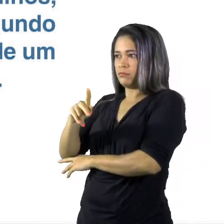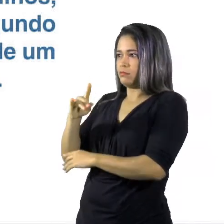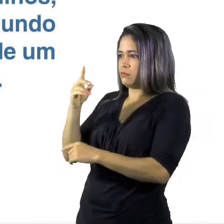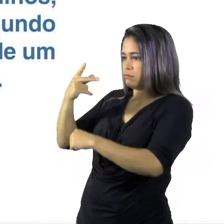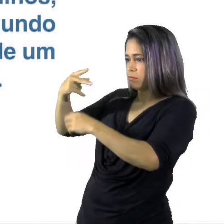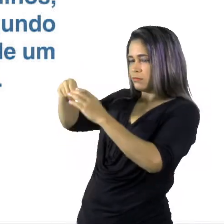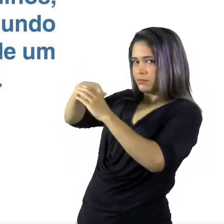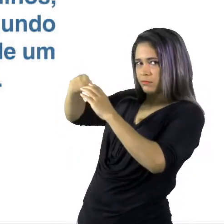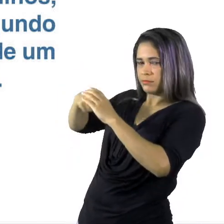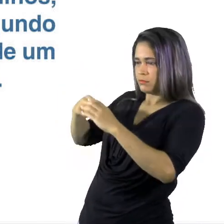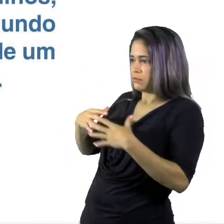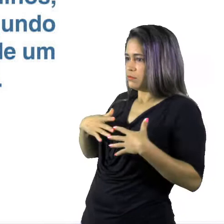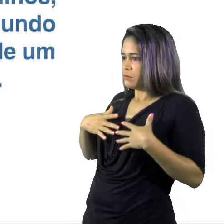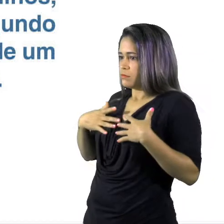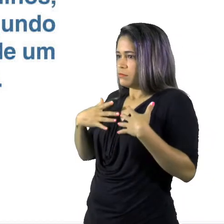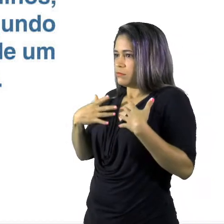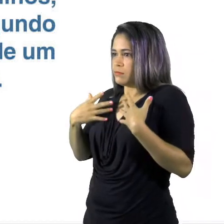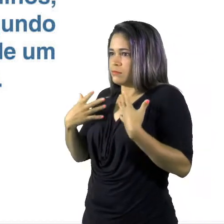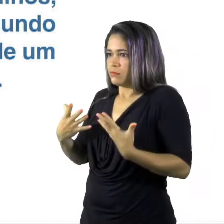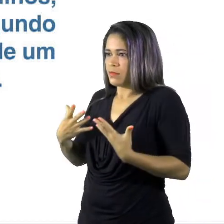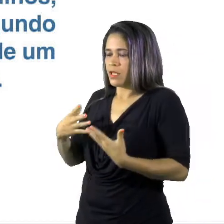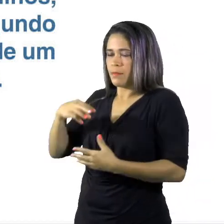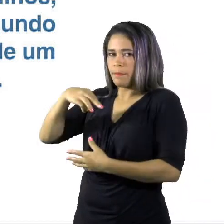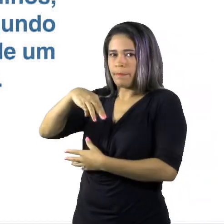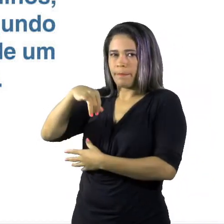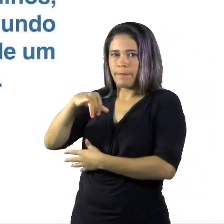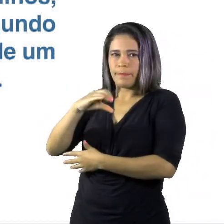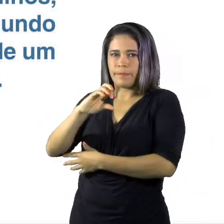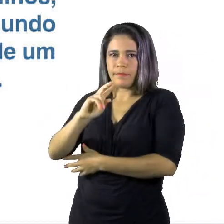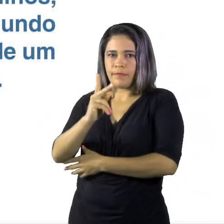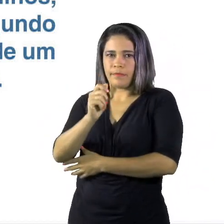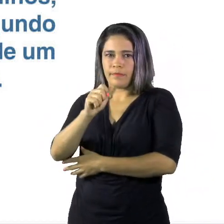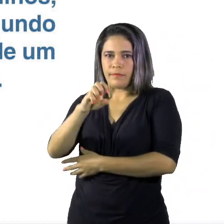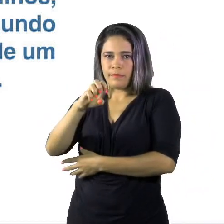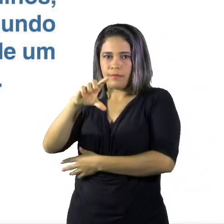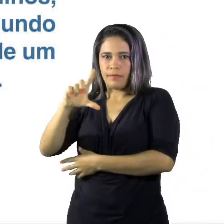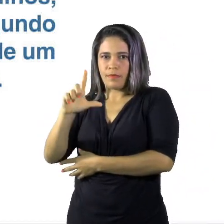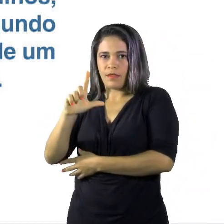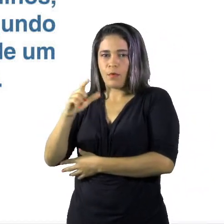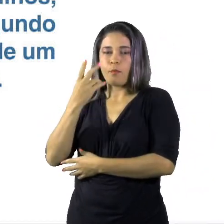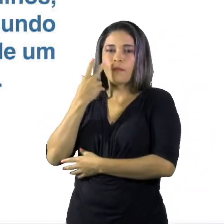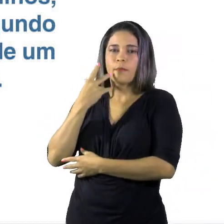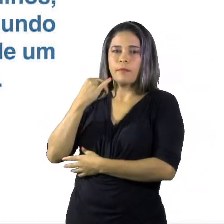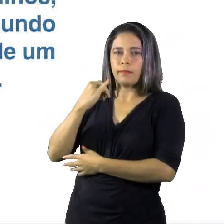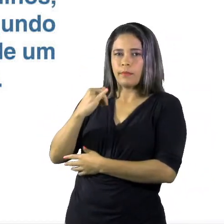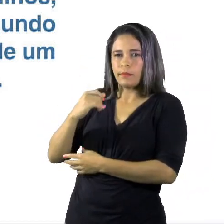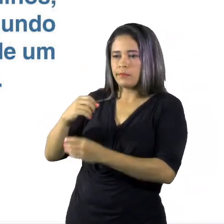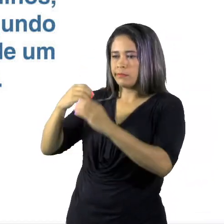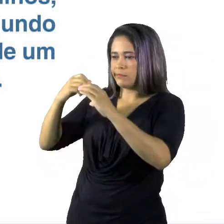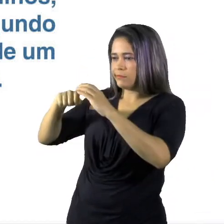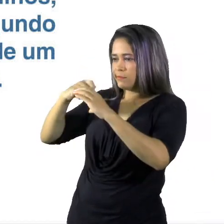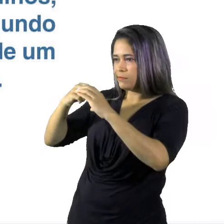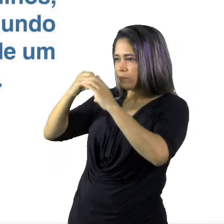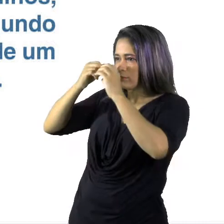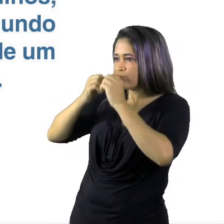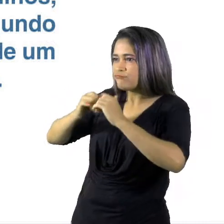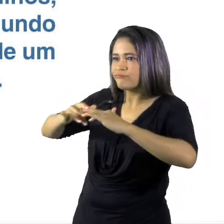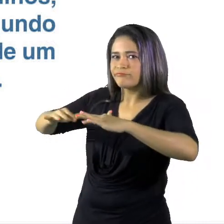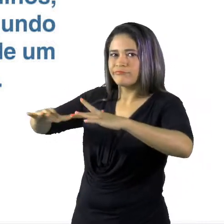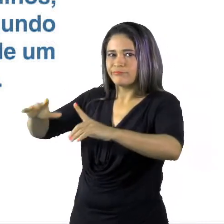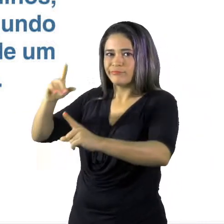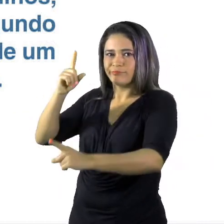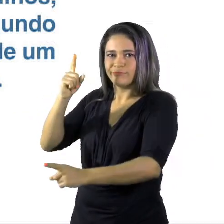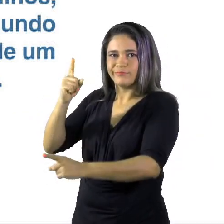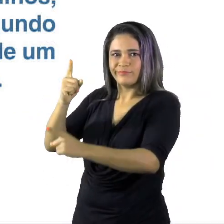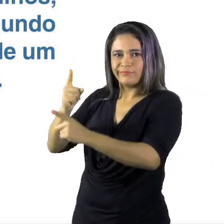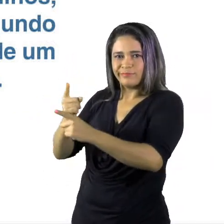Michael Cineiros, pai de um dos meninos, publicou o vídeo do reencontro e, segundo ele,